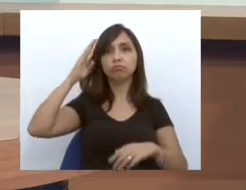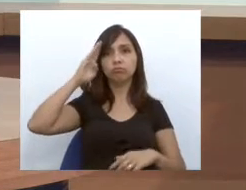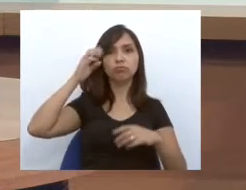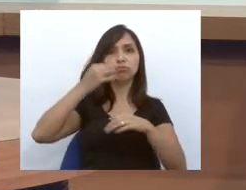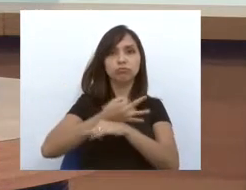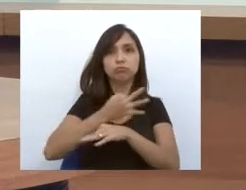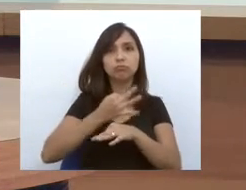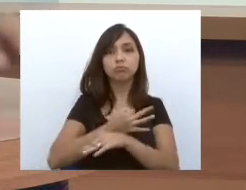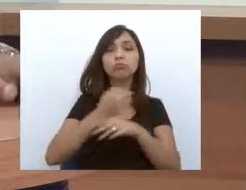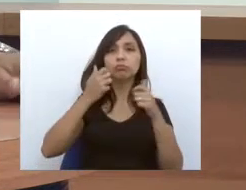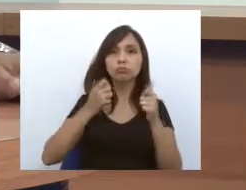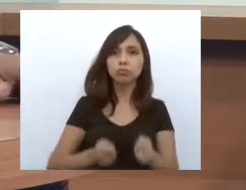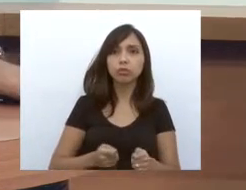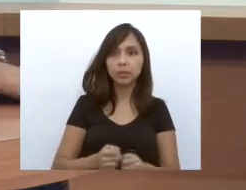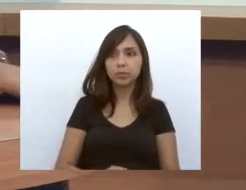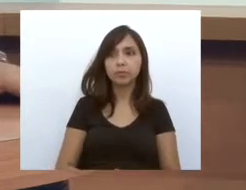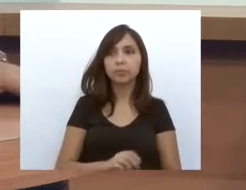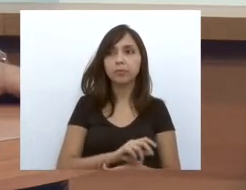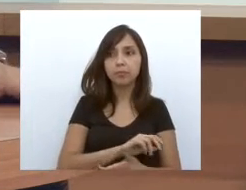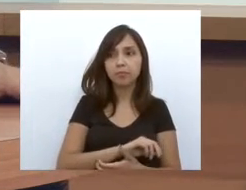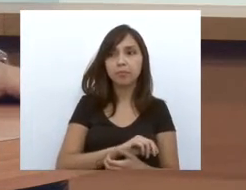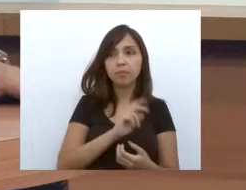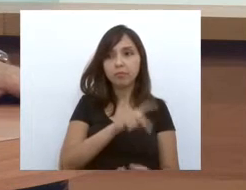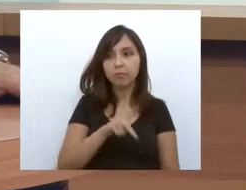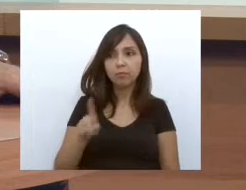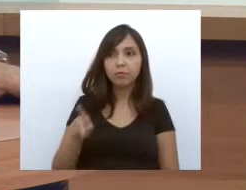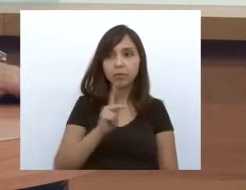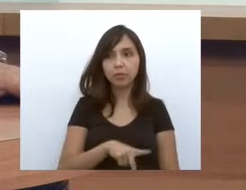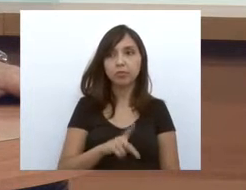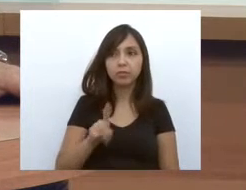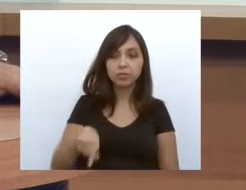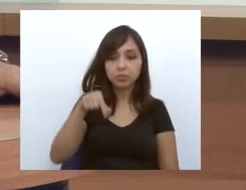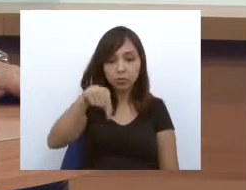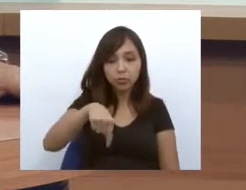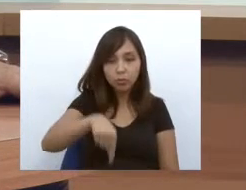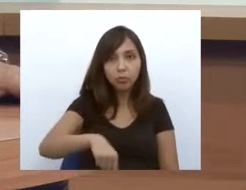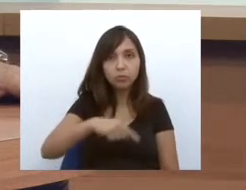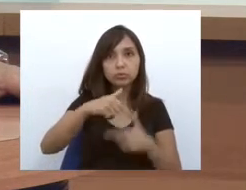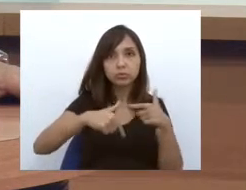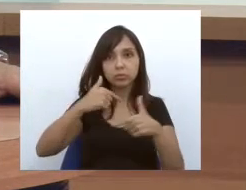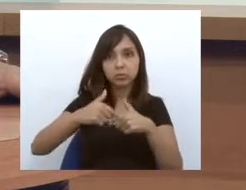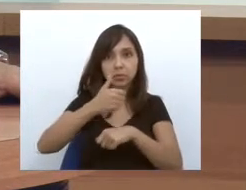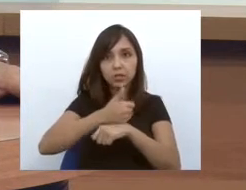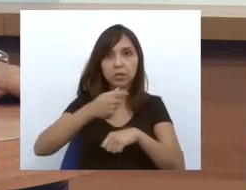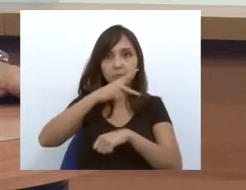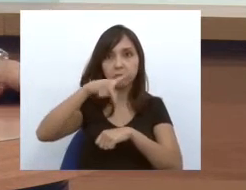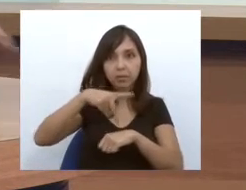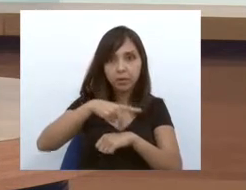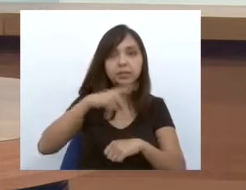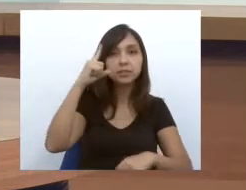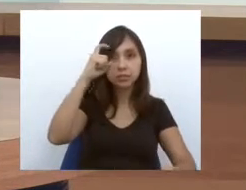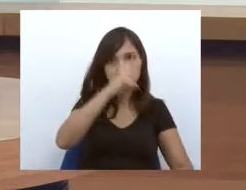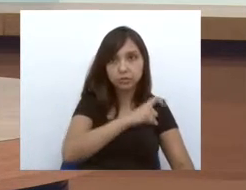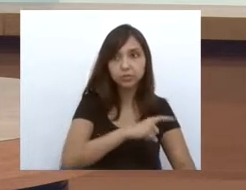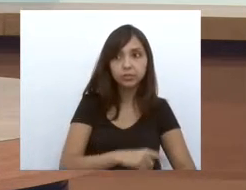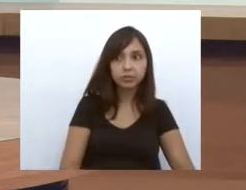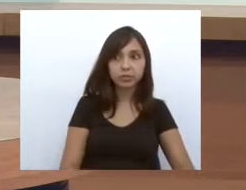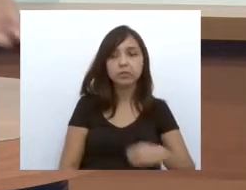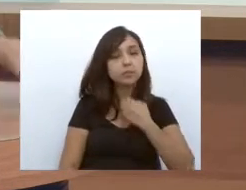professor sofre. Professor, realmente, para trabalhar nesse país não é fácil. É muito difícil.